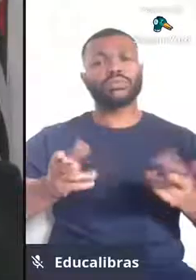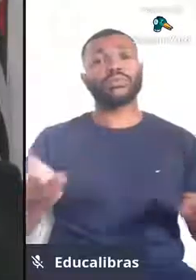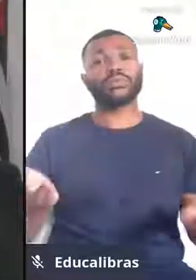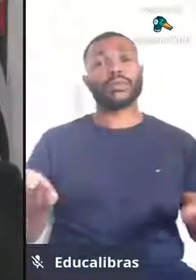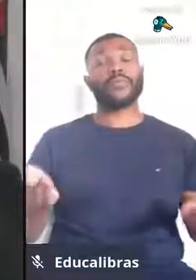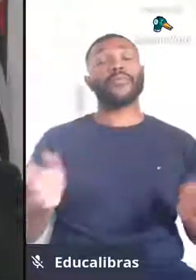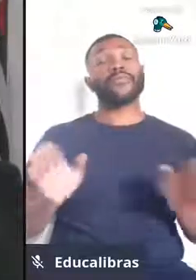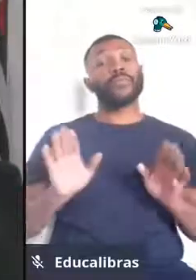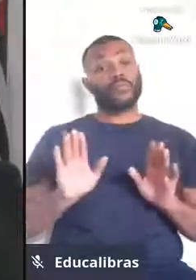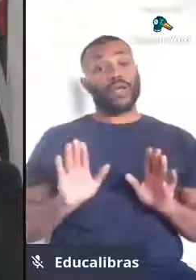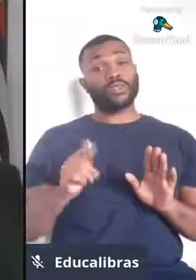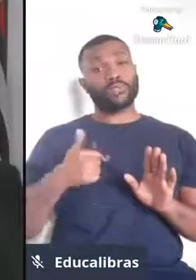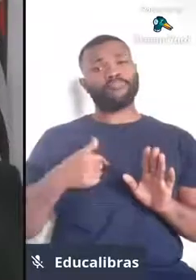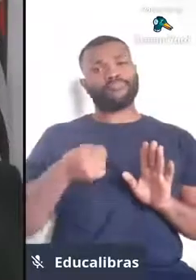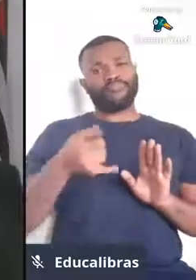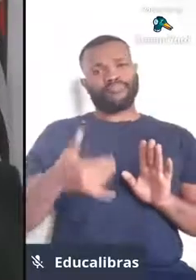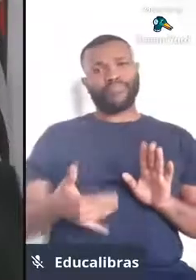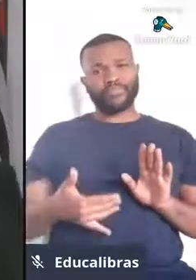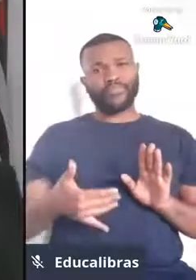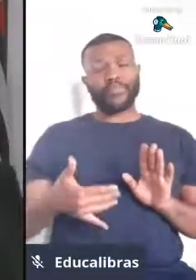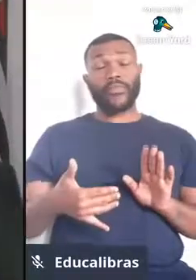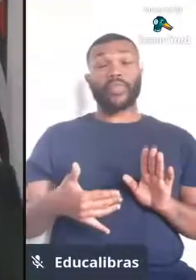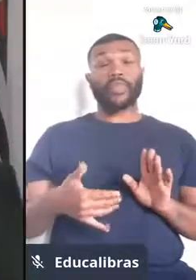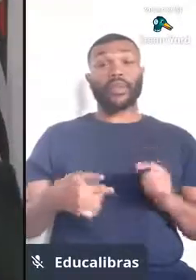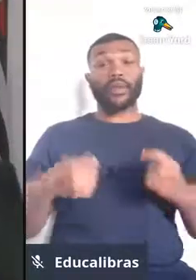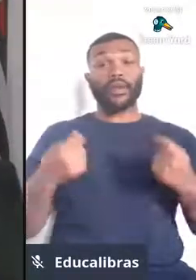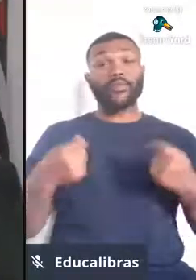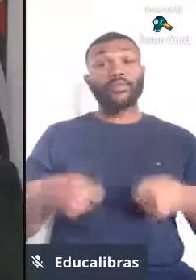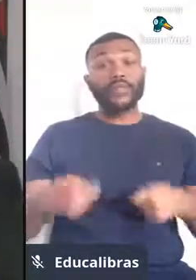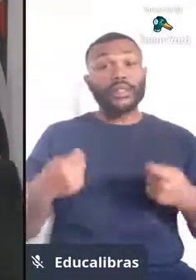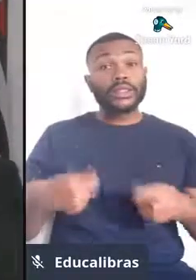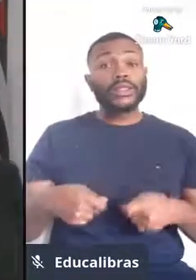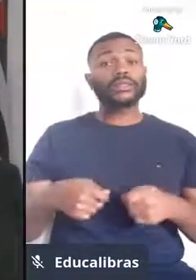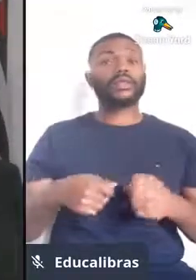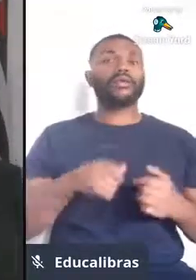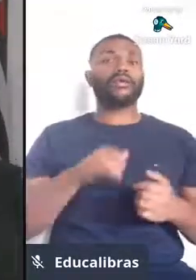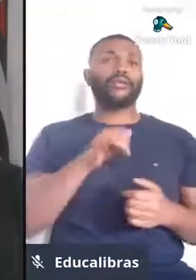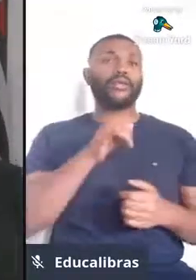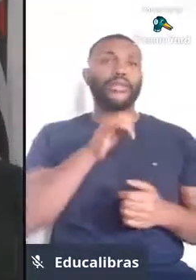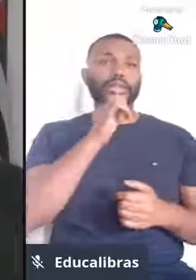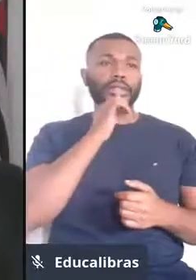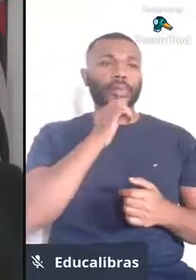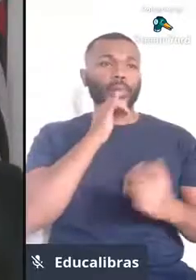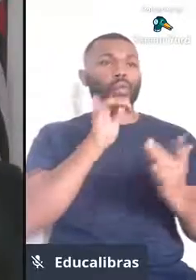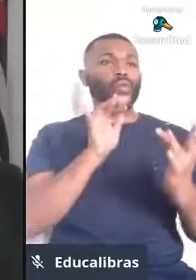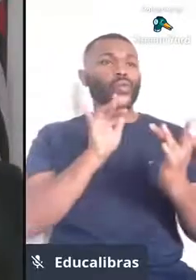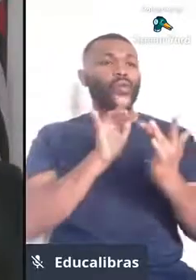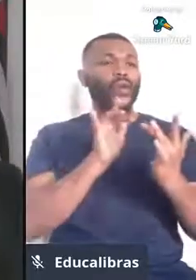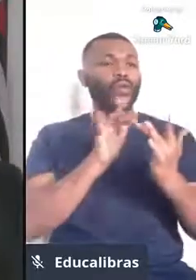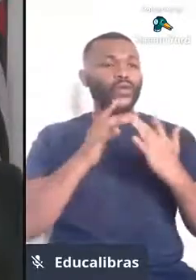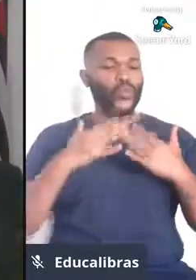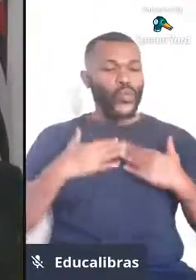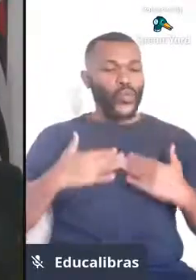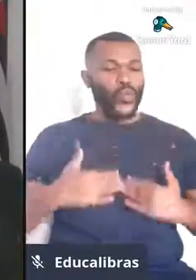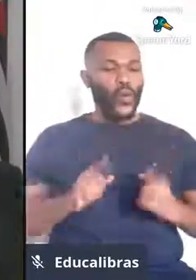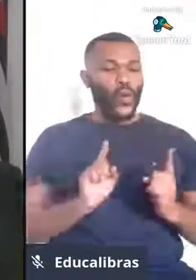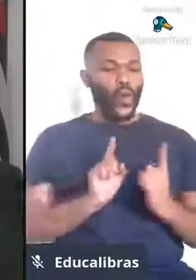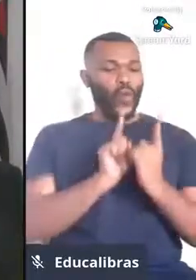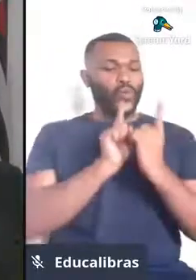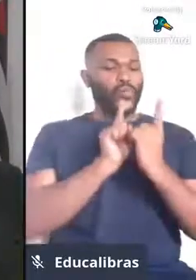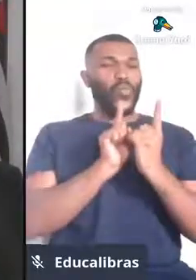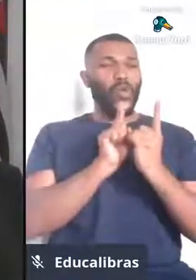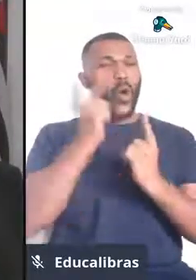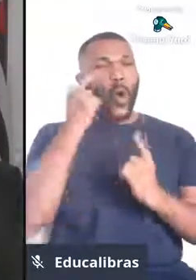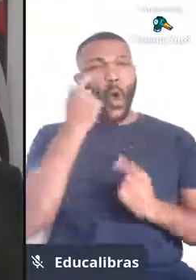Porém, não dá para desprezar o contato físico, né? Não dá para desprezar o olho no